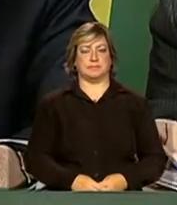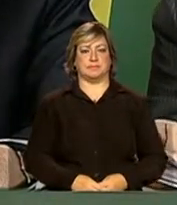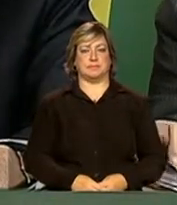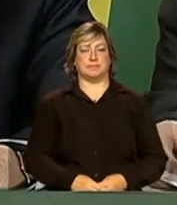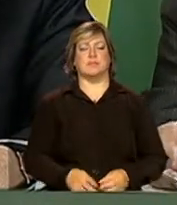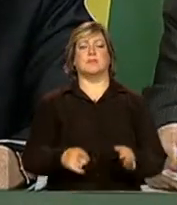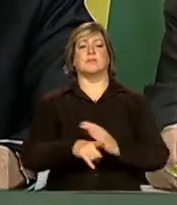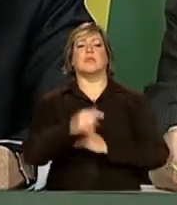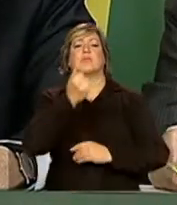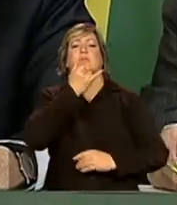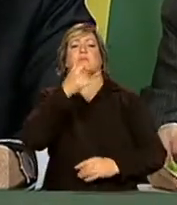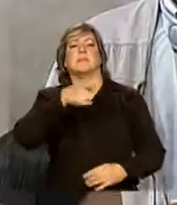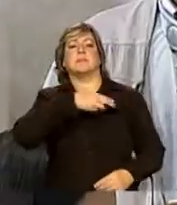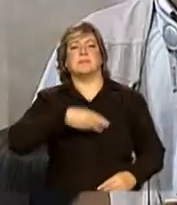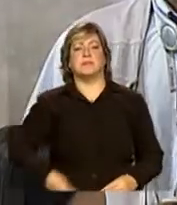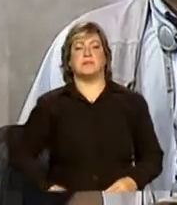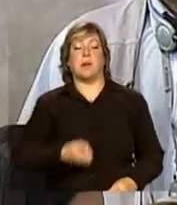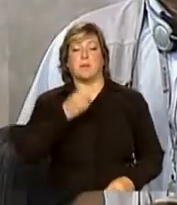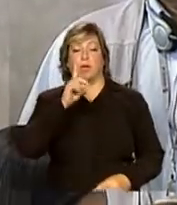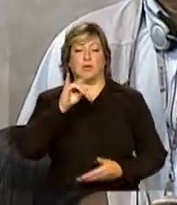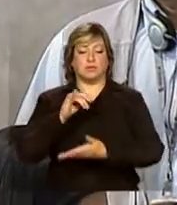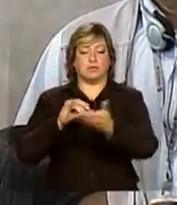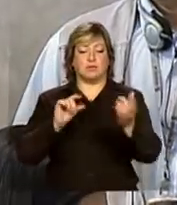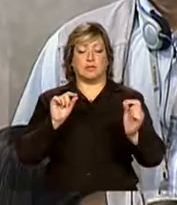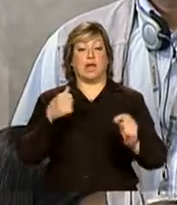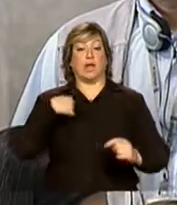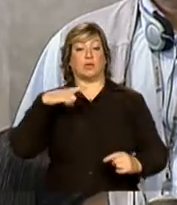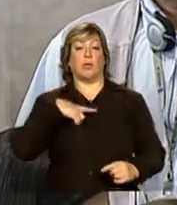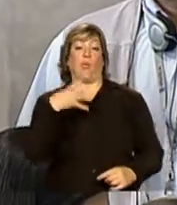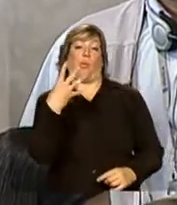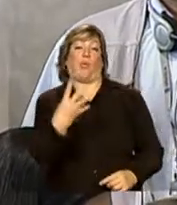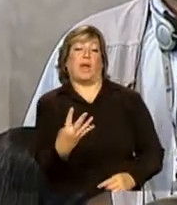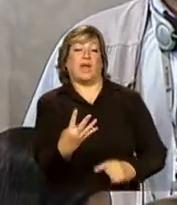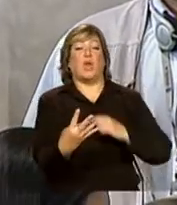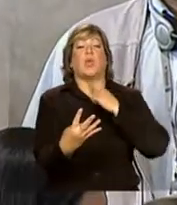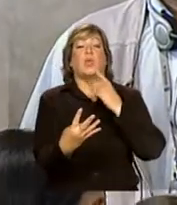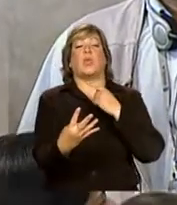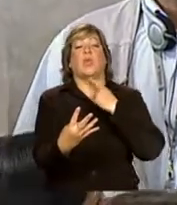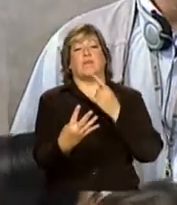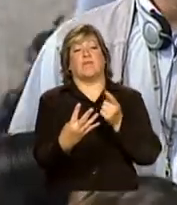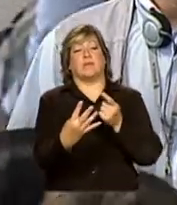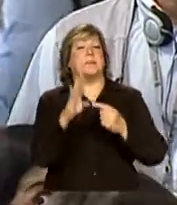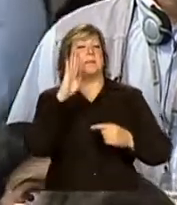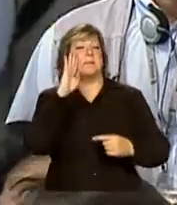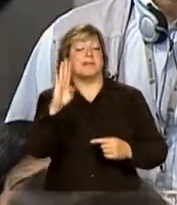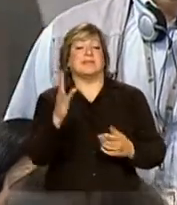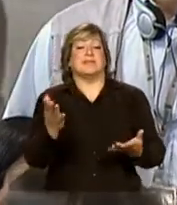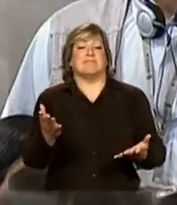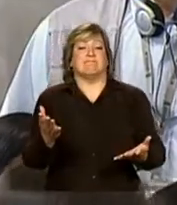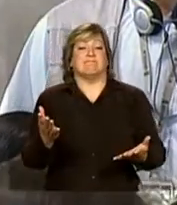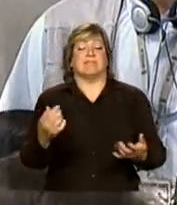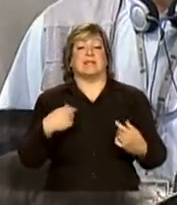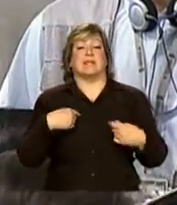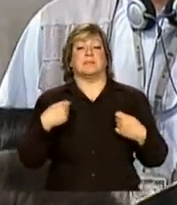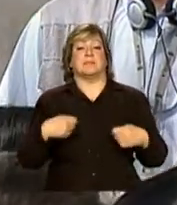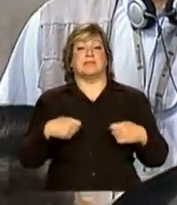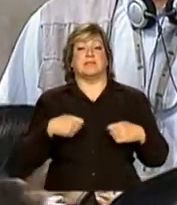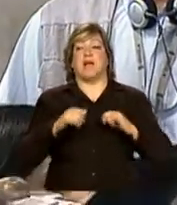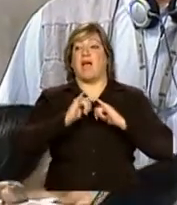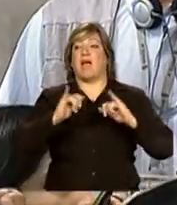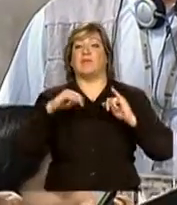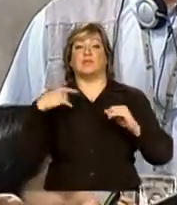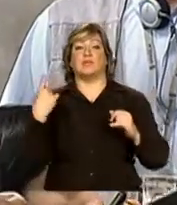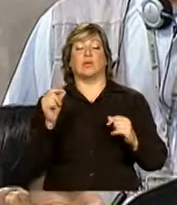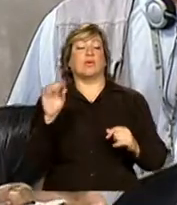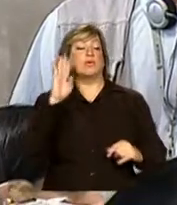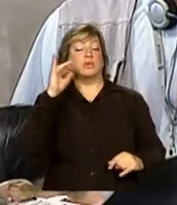Ministro, desculpe, bom dia aos senhores. Eu tenho quatro dúvidas básicas que me impedem ainda de transmitir aos leitores